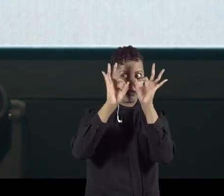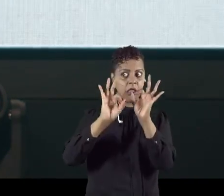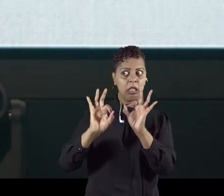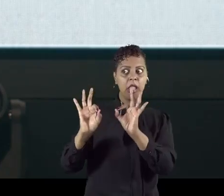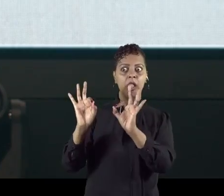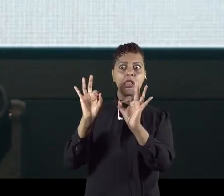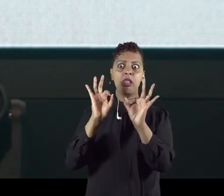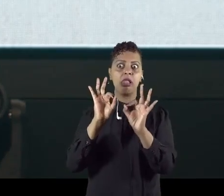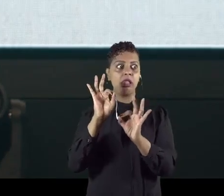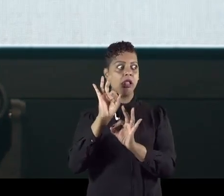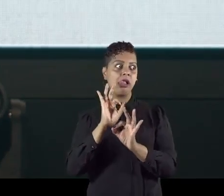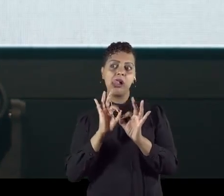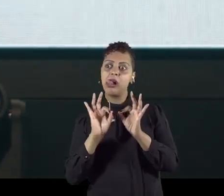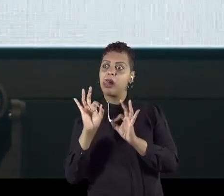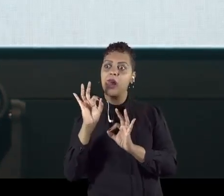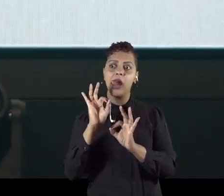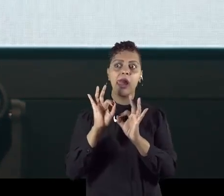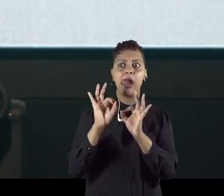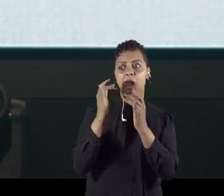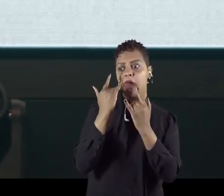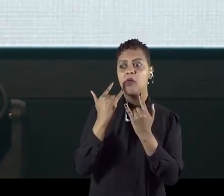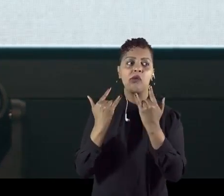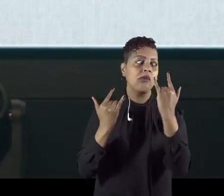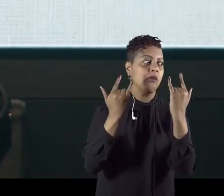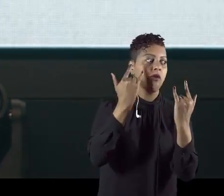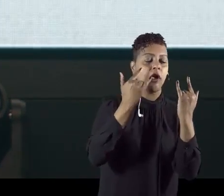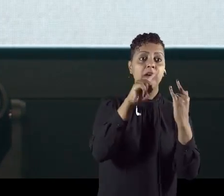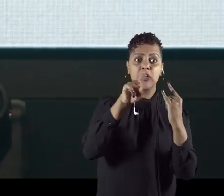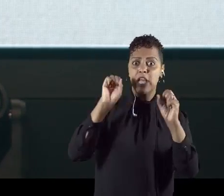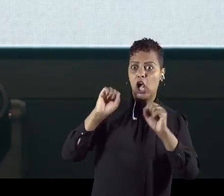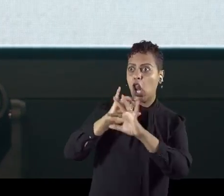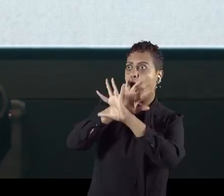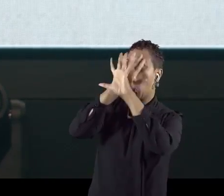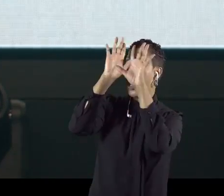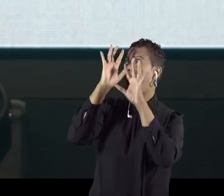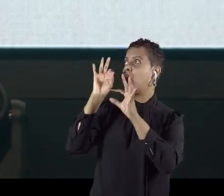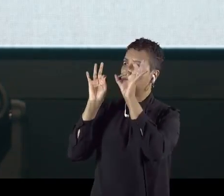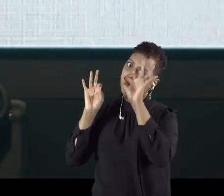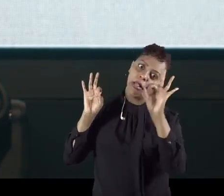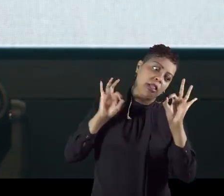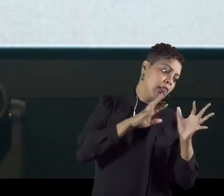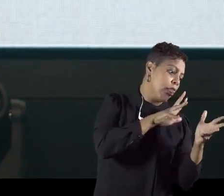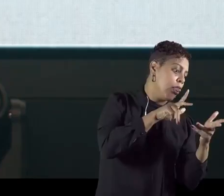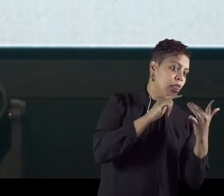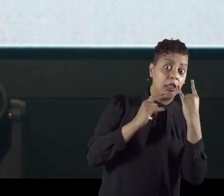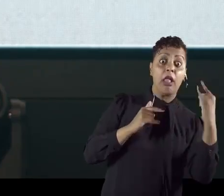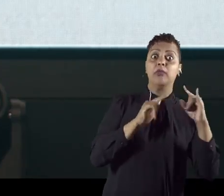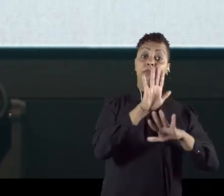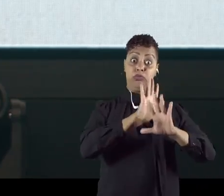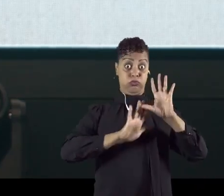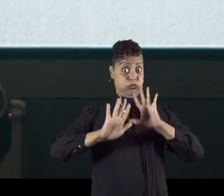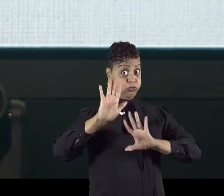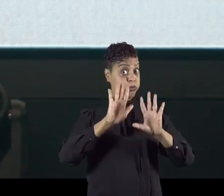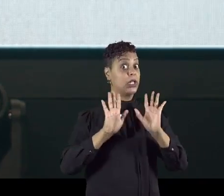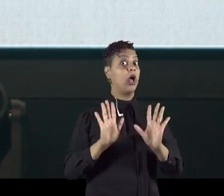são desviados do deus da Glória para Glória efêmera desse mundo cuidado